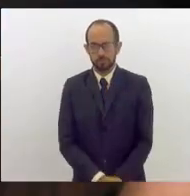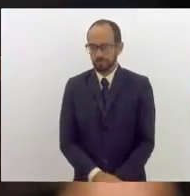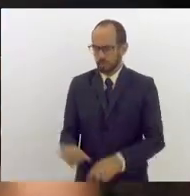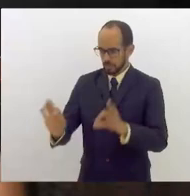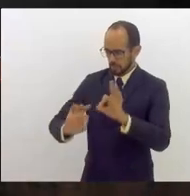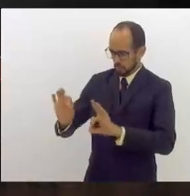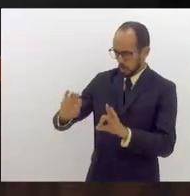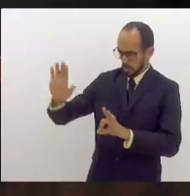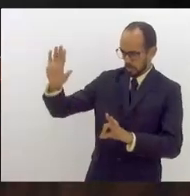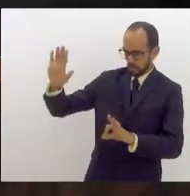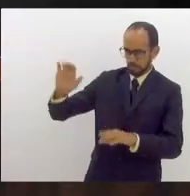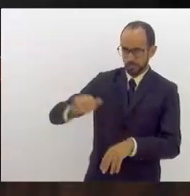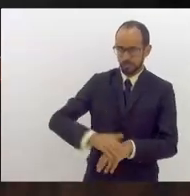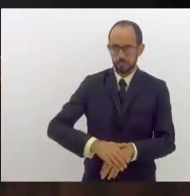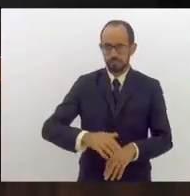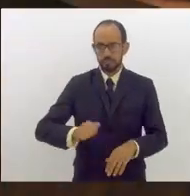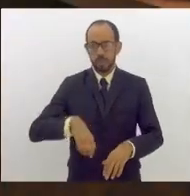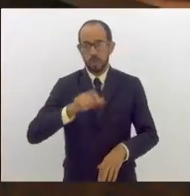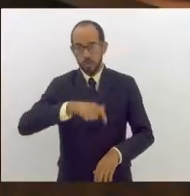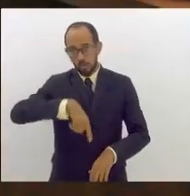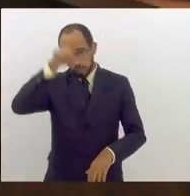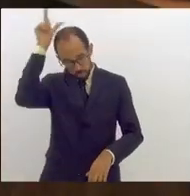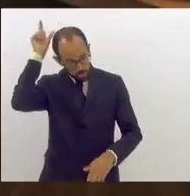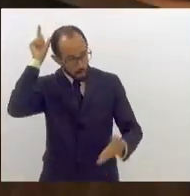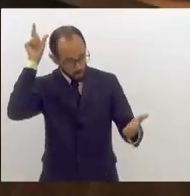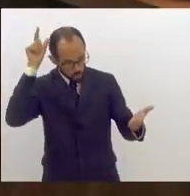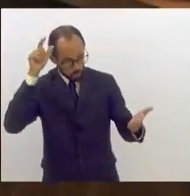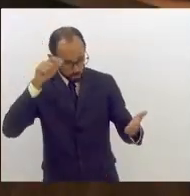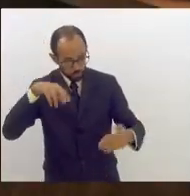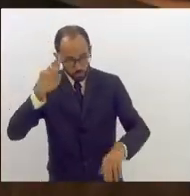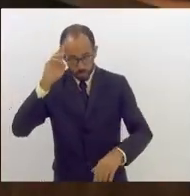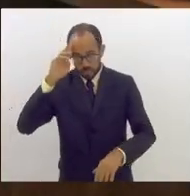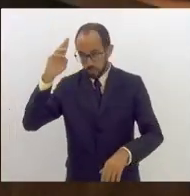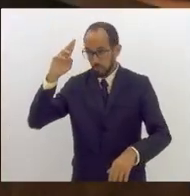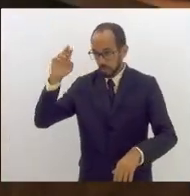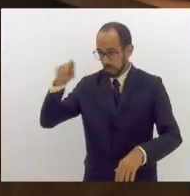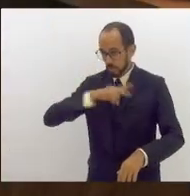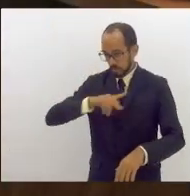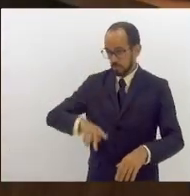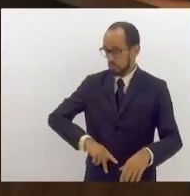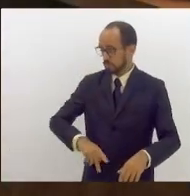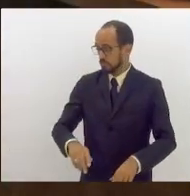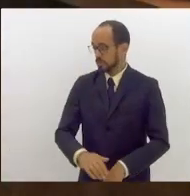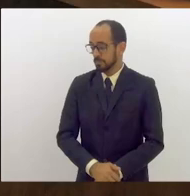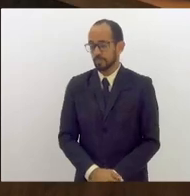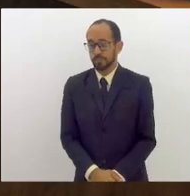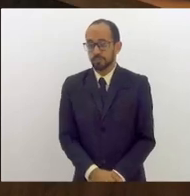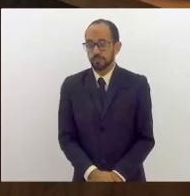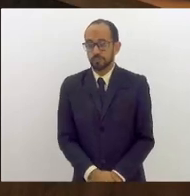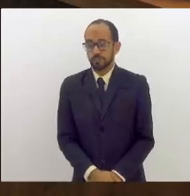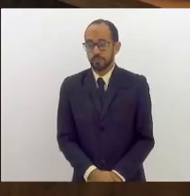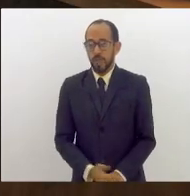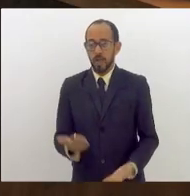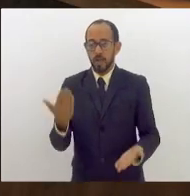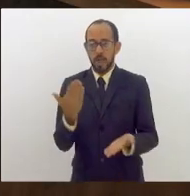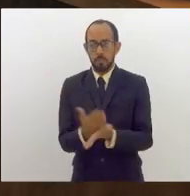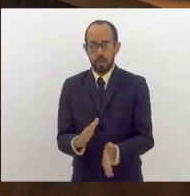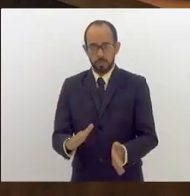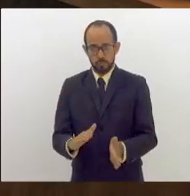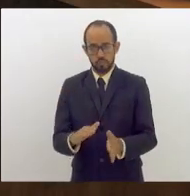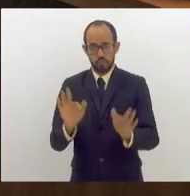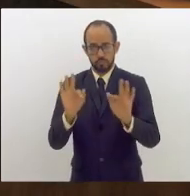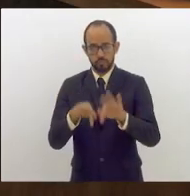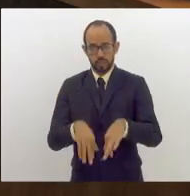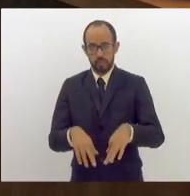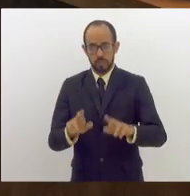com a palavra Deputado Luiz Paulo senhor presidente Acabamos de sair